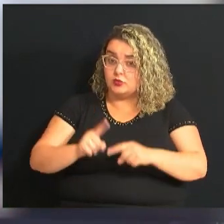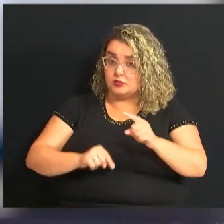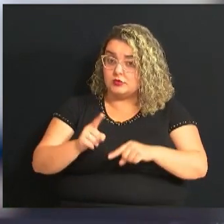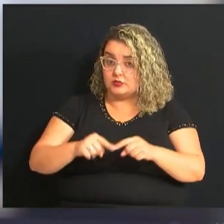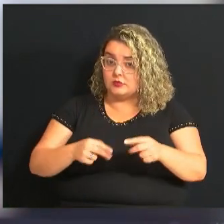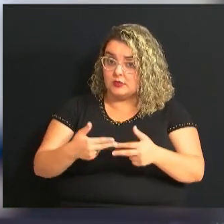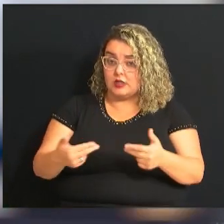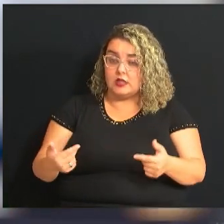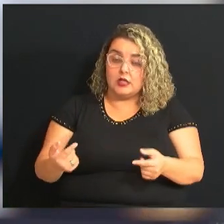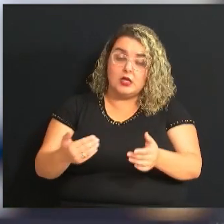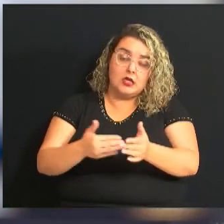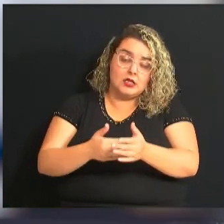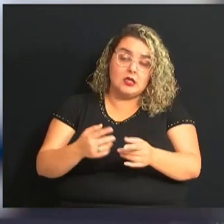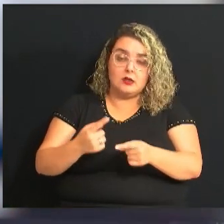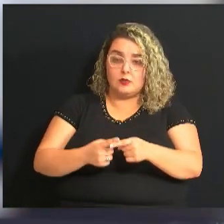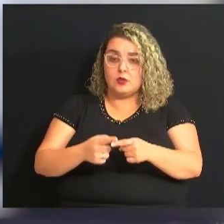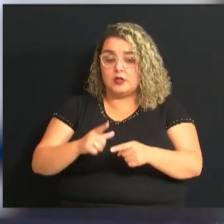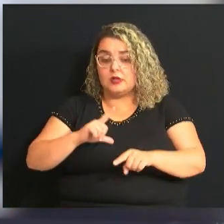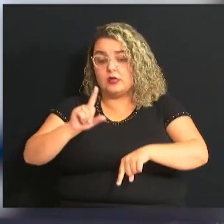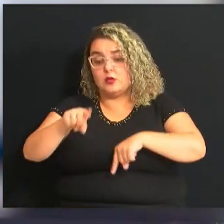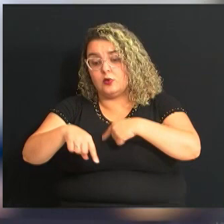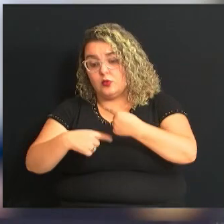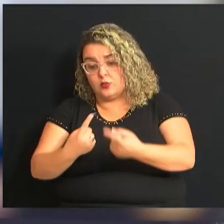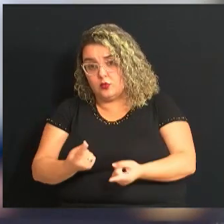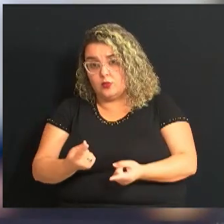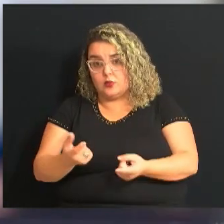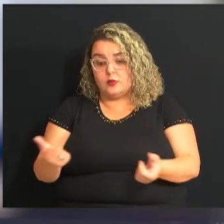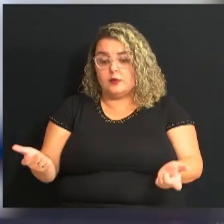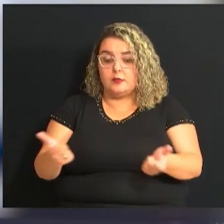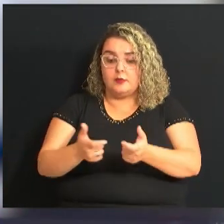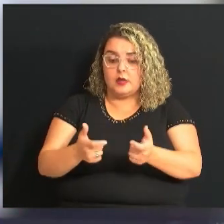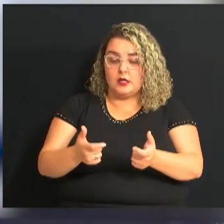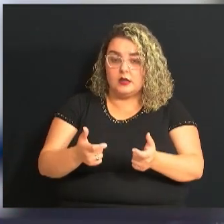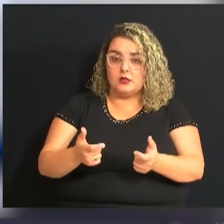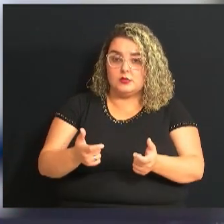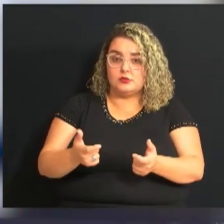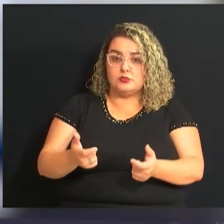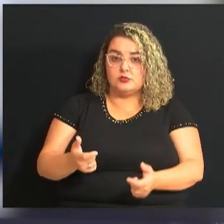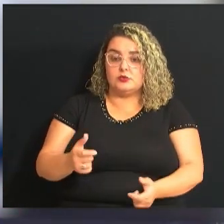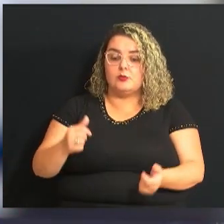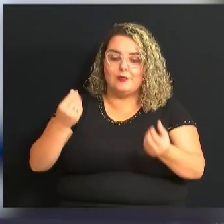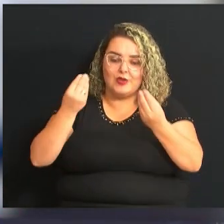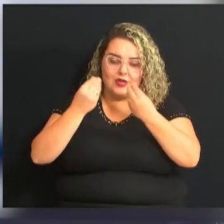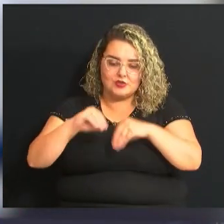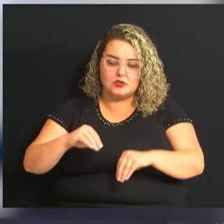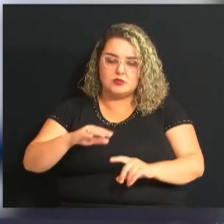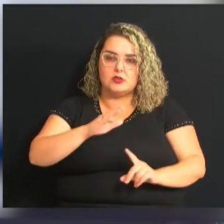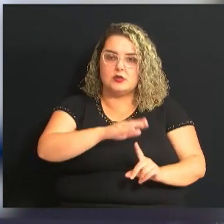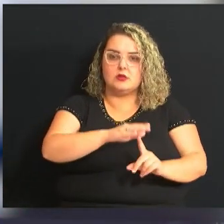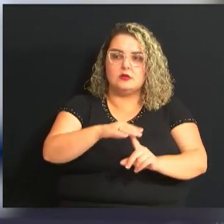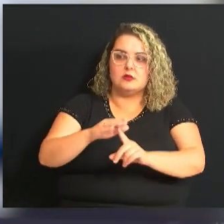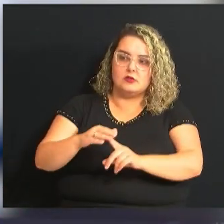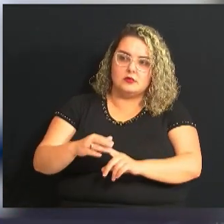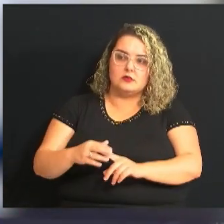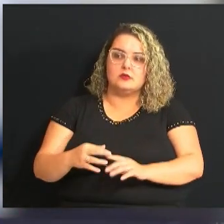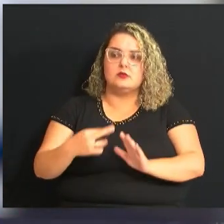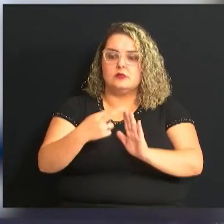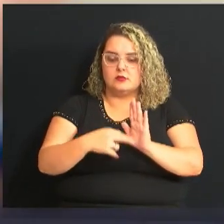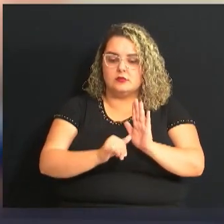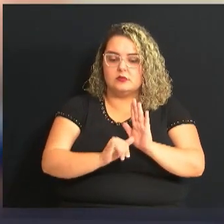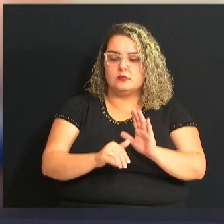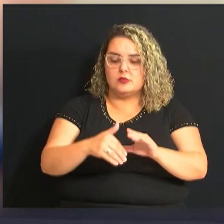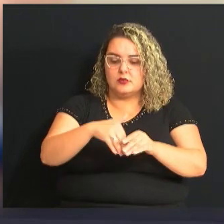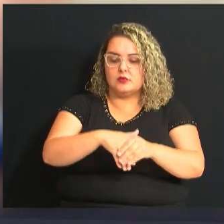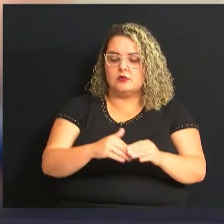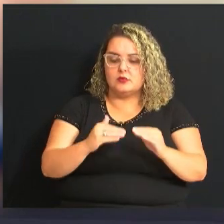porque já existem outros menos agressivos ao meio ambiente e, portanto, eu acompanho o relator e voto favorável ao